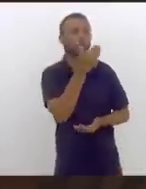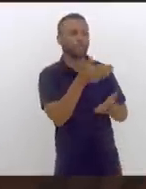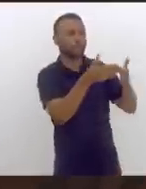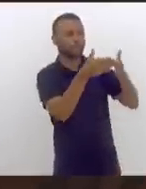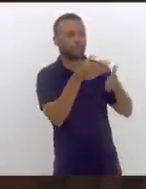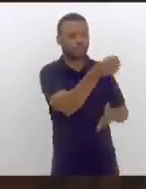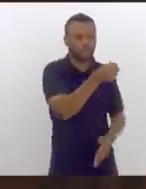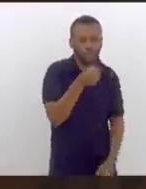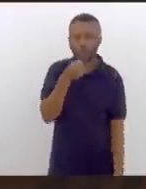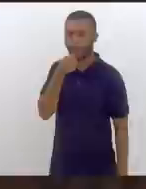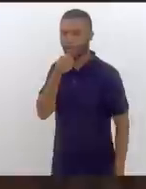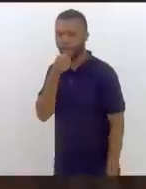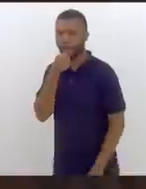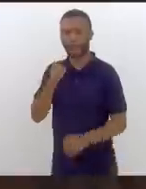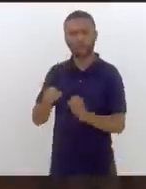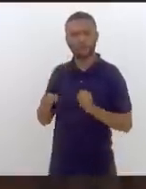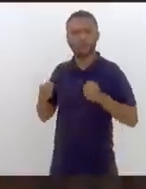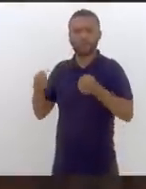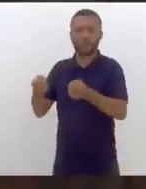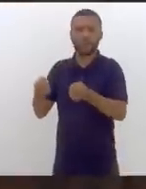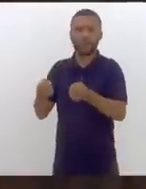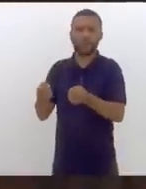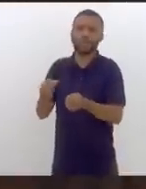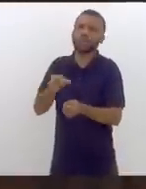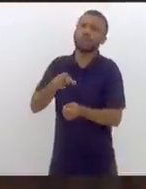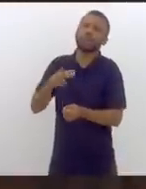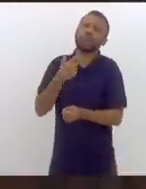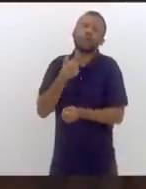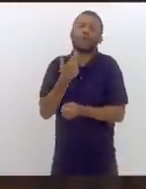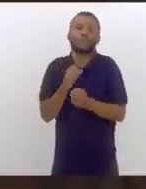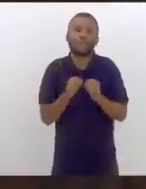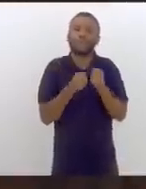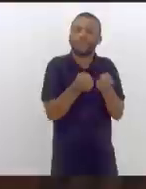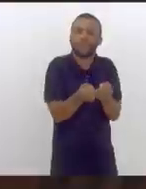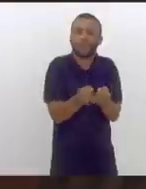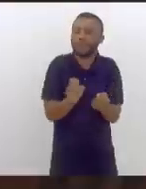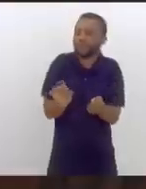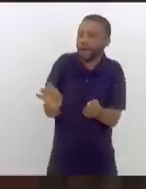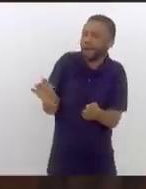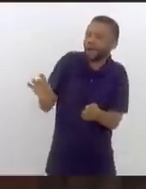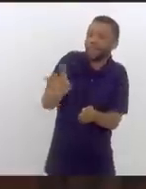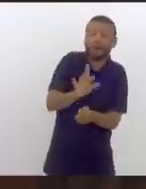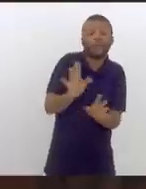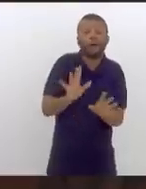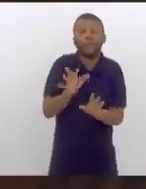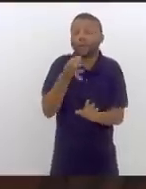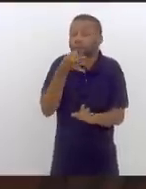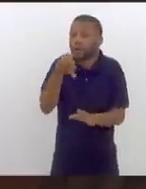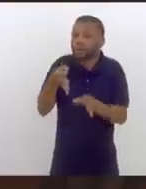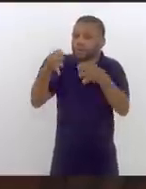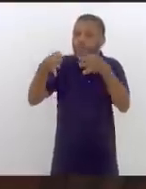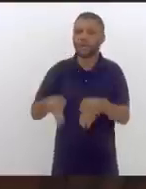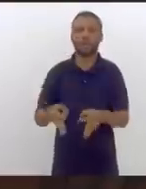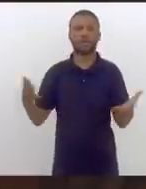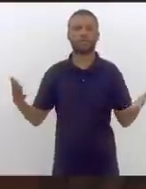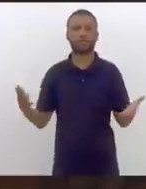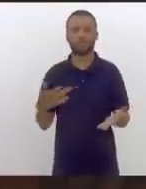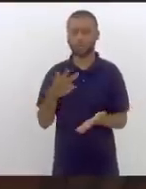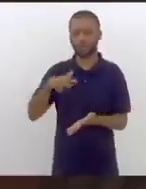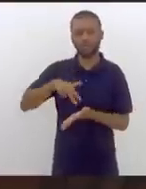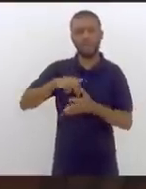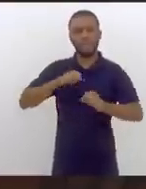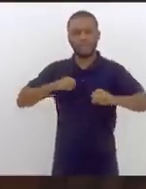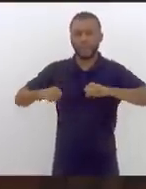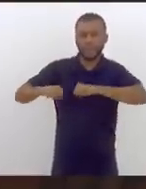defender Porque nós não temos que defender abcd tem que defender aqueles que estão certos então entrei em defesa de